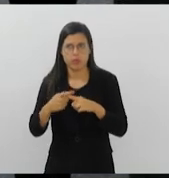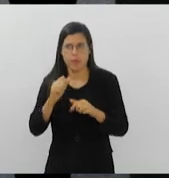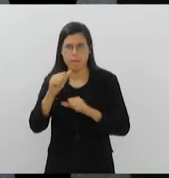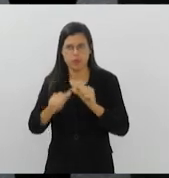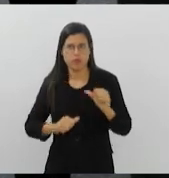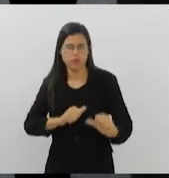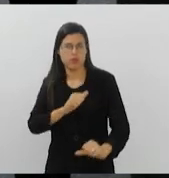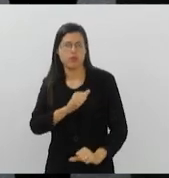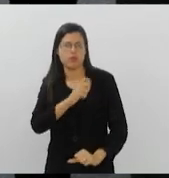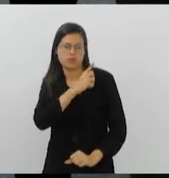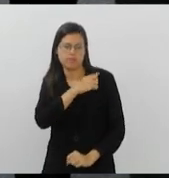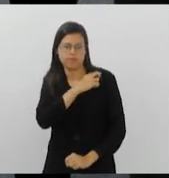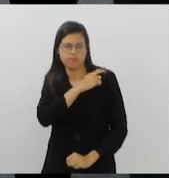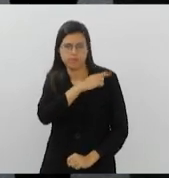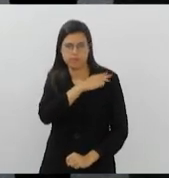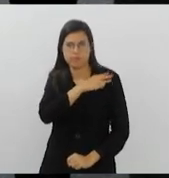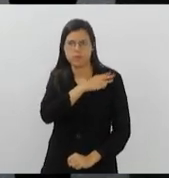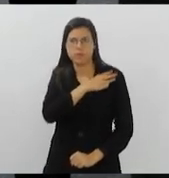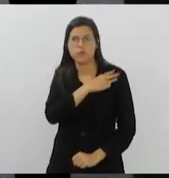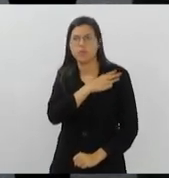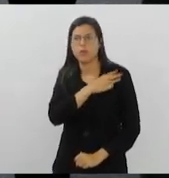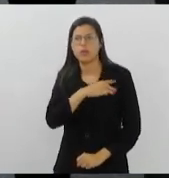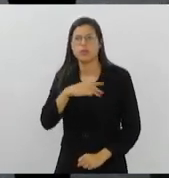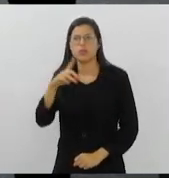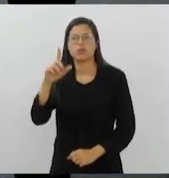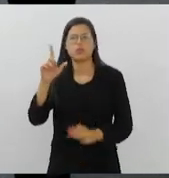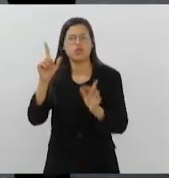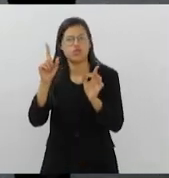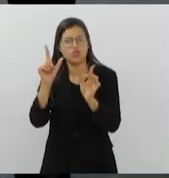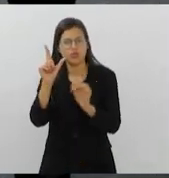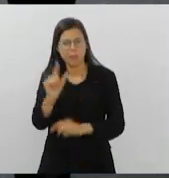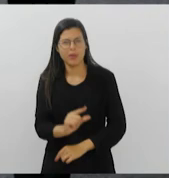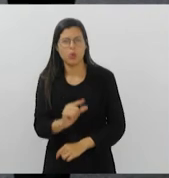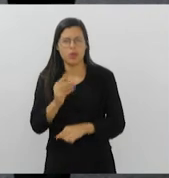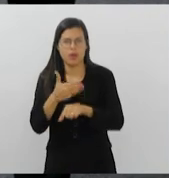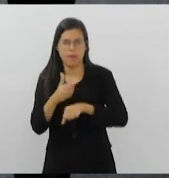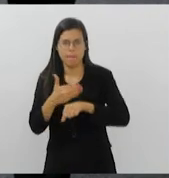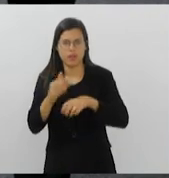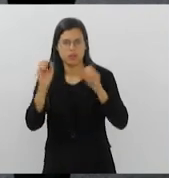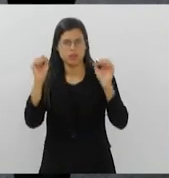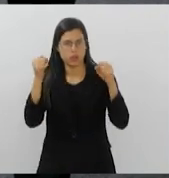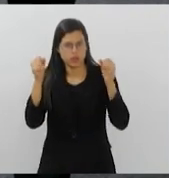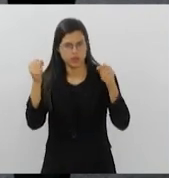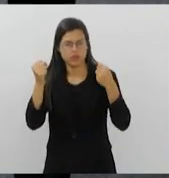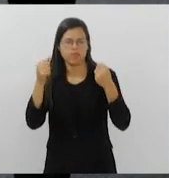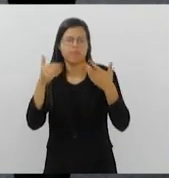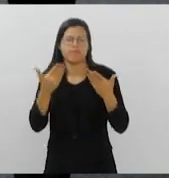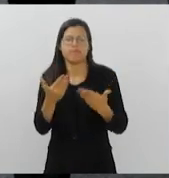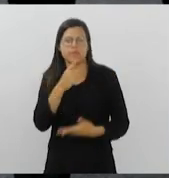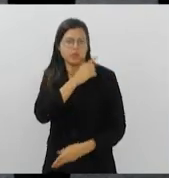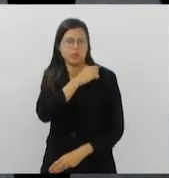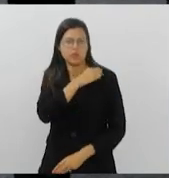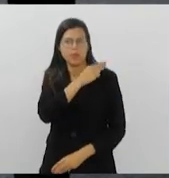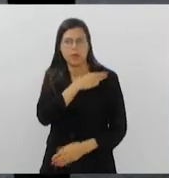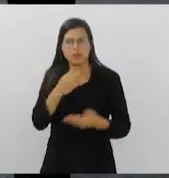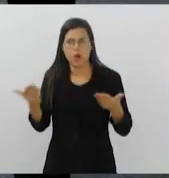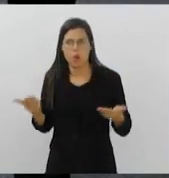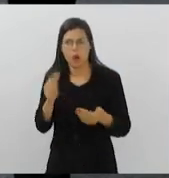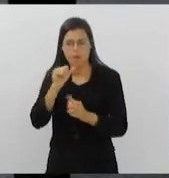tinha, inclusive, aberto espaço para reduzir a prática de educação física no ensino médio. Agora